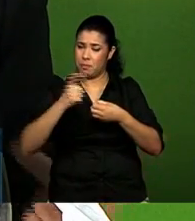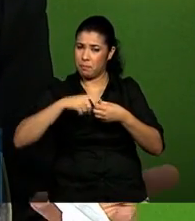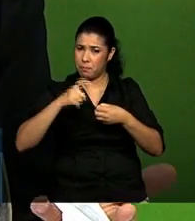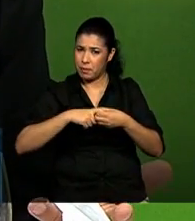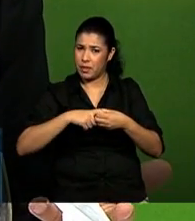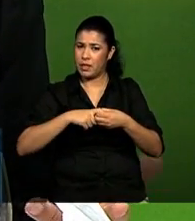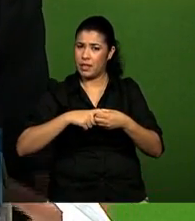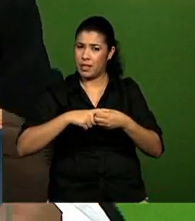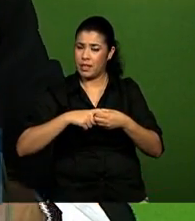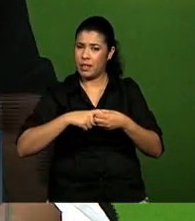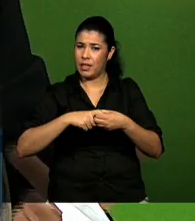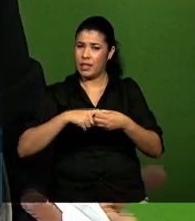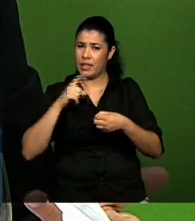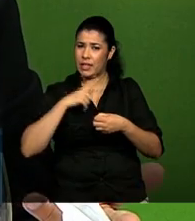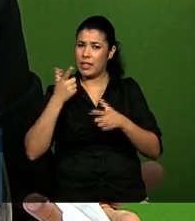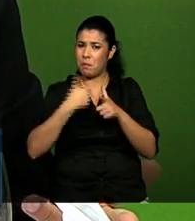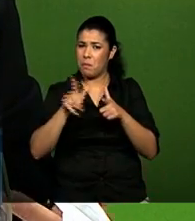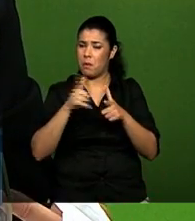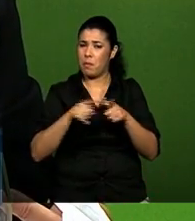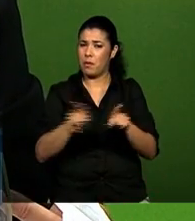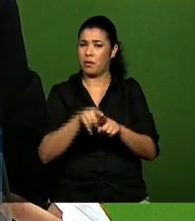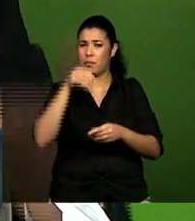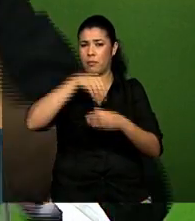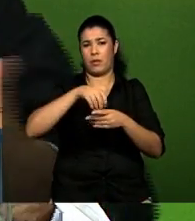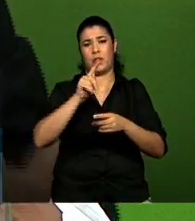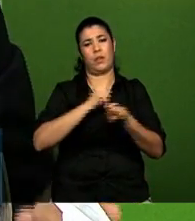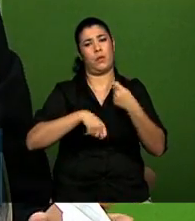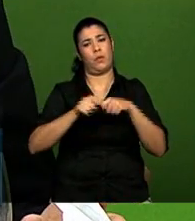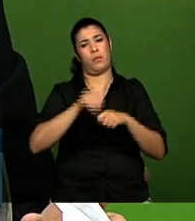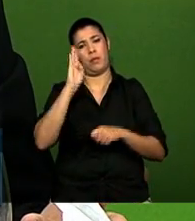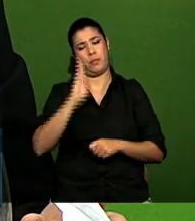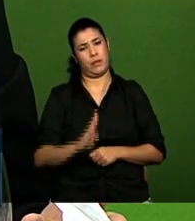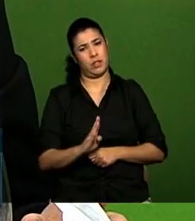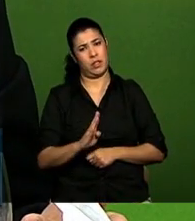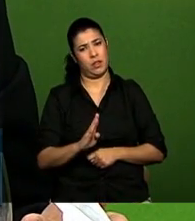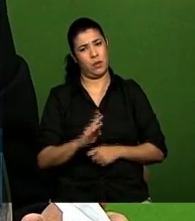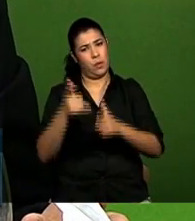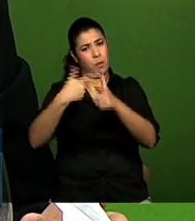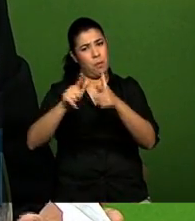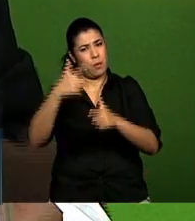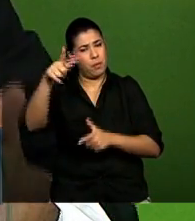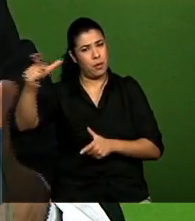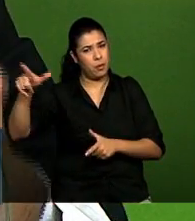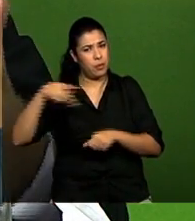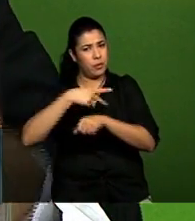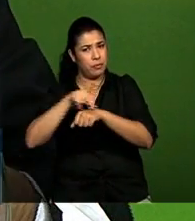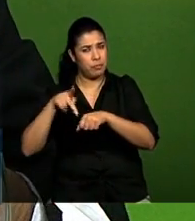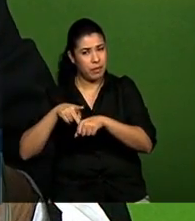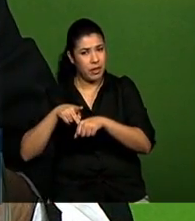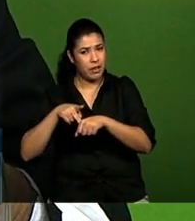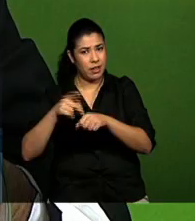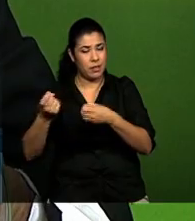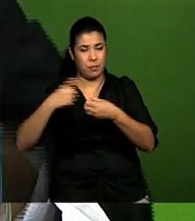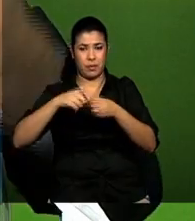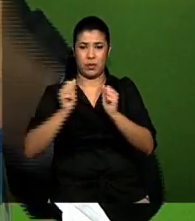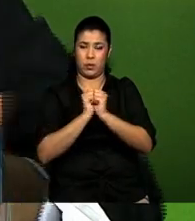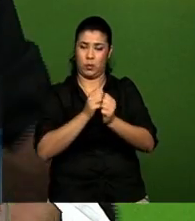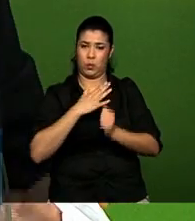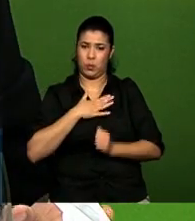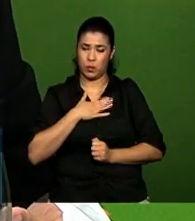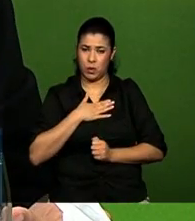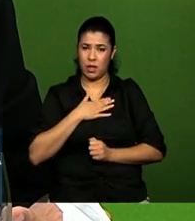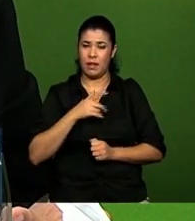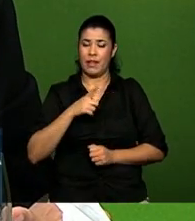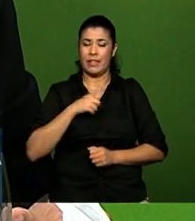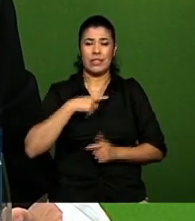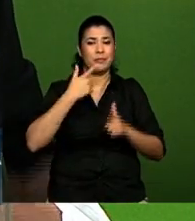brasileira nós temos que responder e adequar nós estamos vivendo né infelizmente um período de seca que impacta